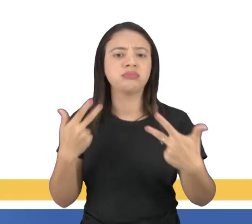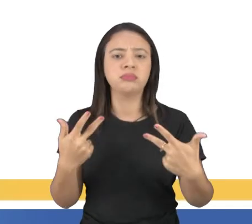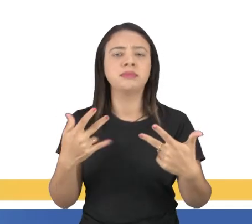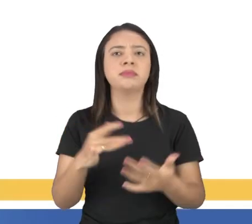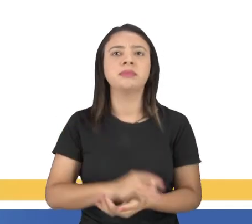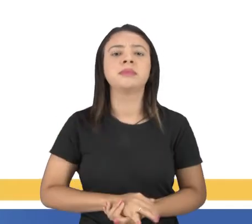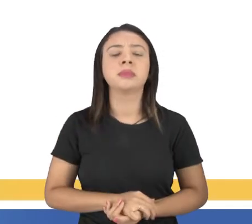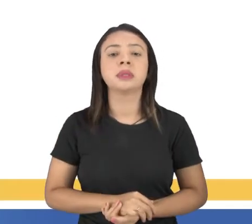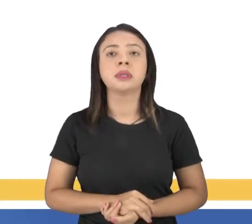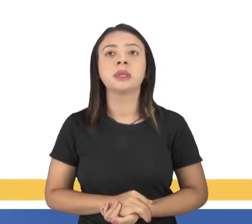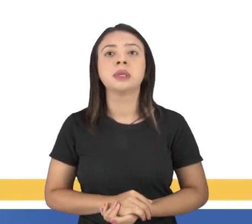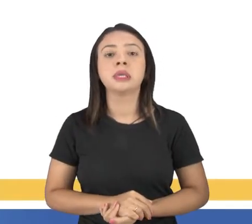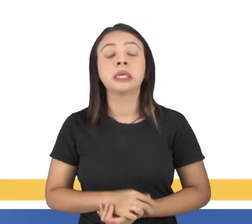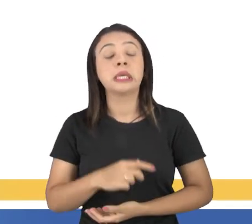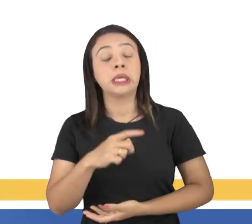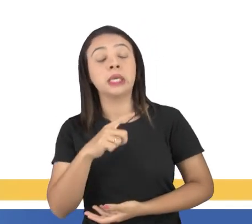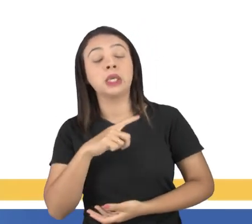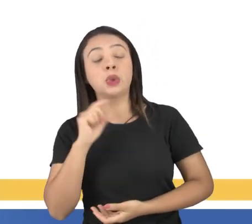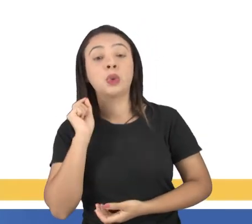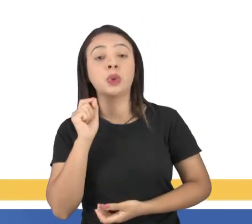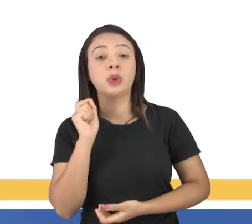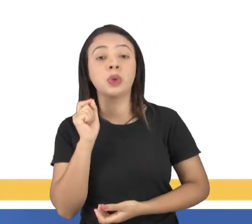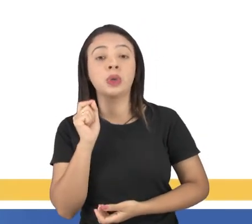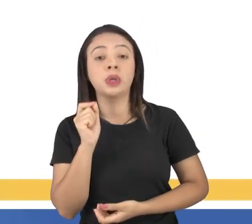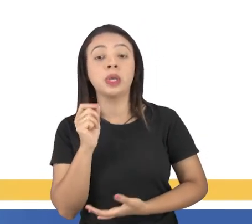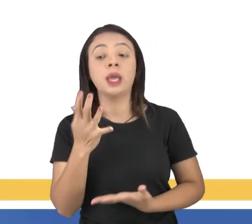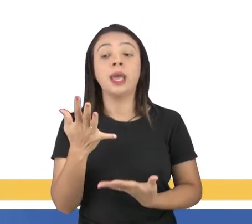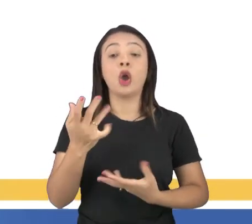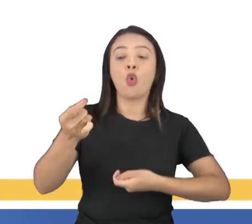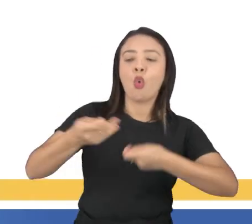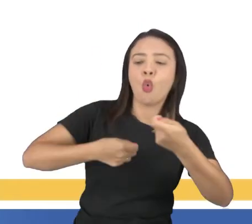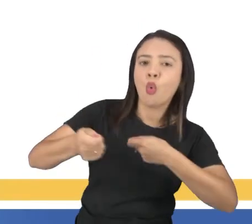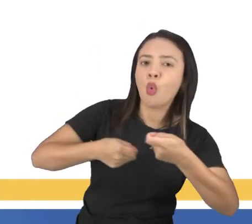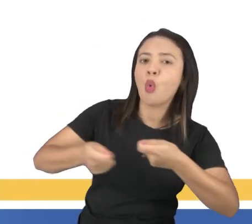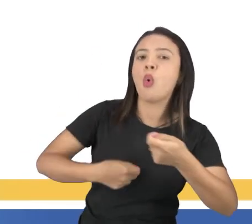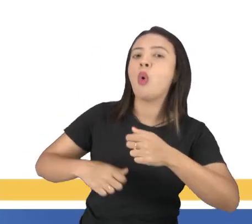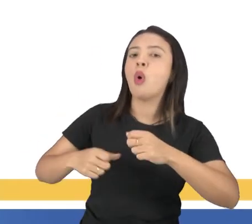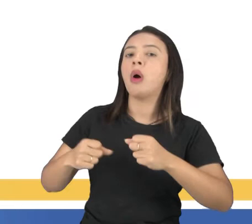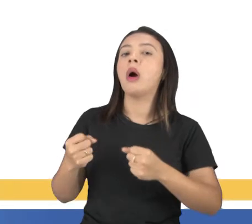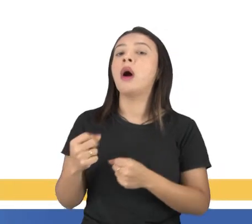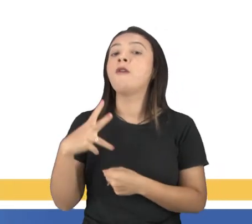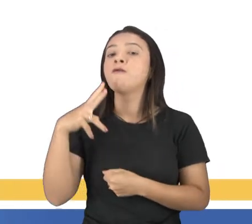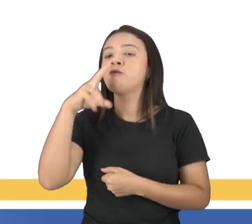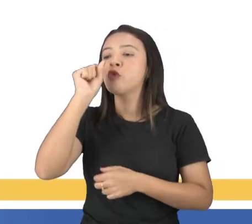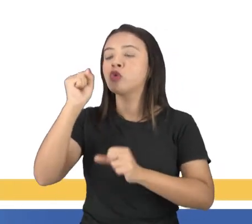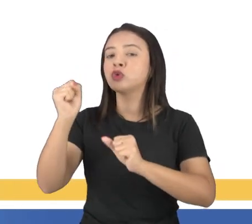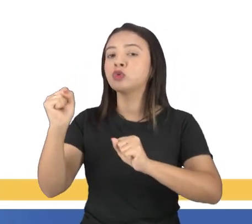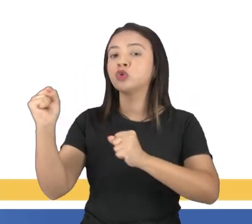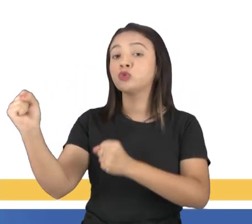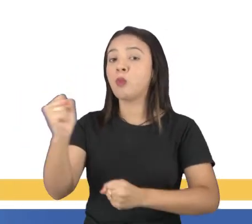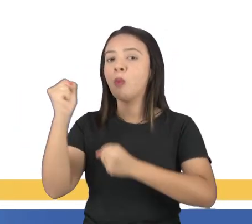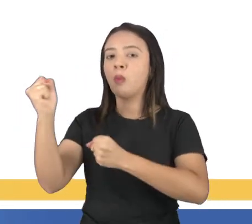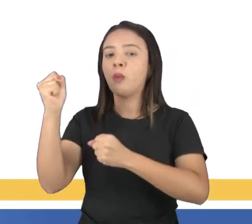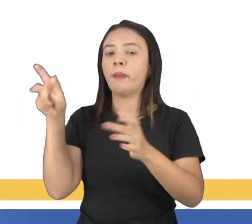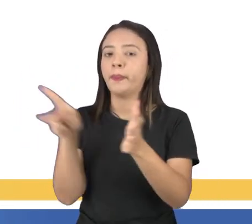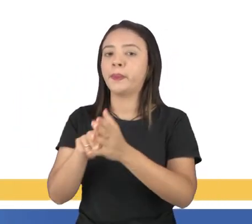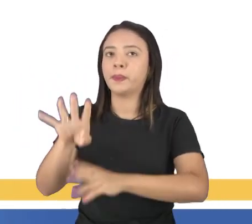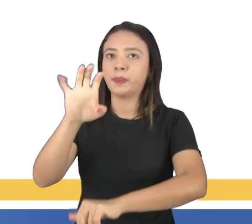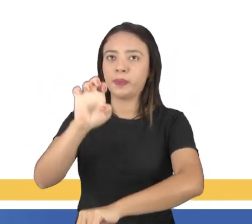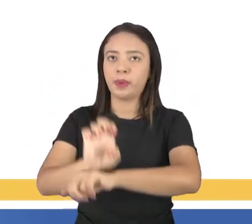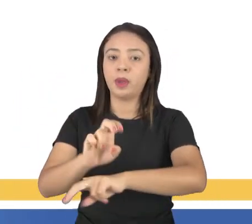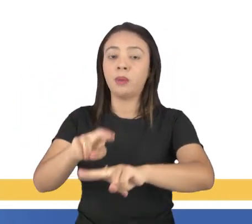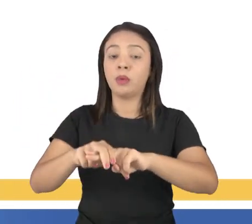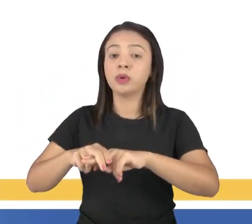social, que, direta ou indiretamente, limita o poder do Estado. Nesse sentido, a importância dos movimentos sociais para